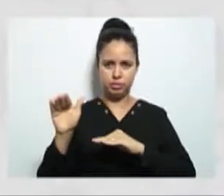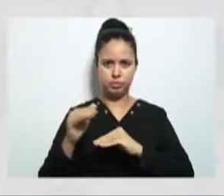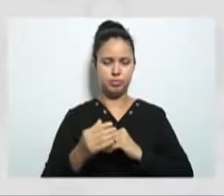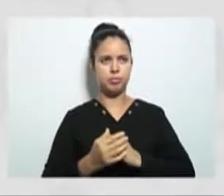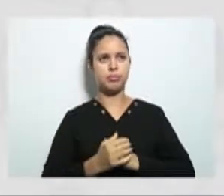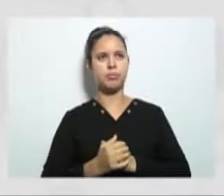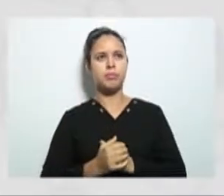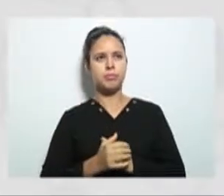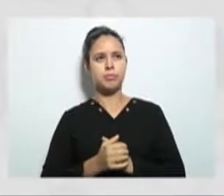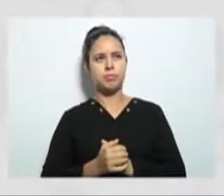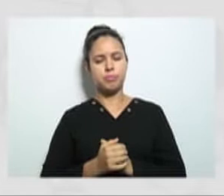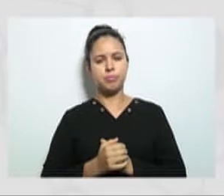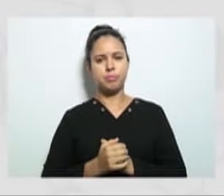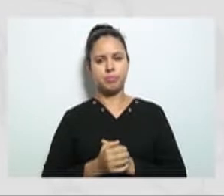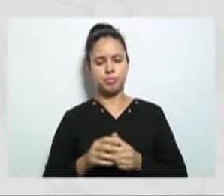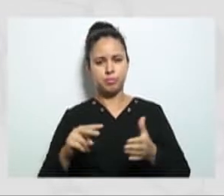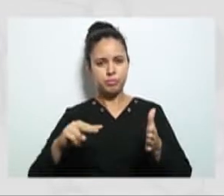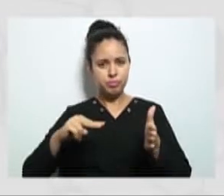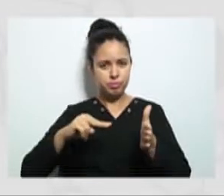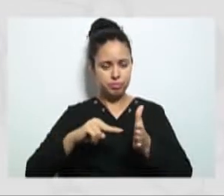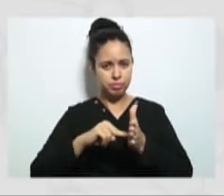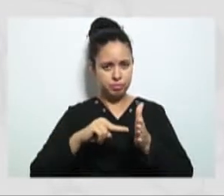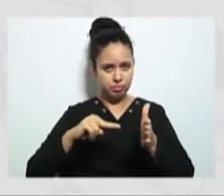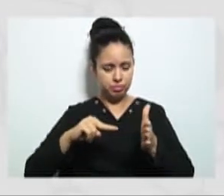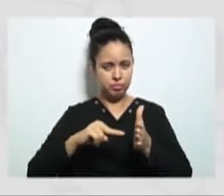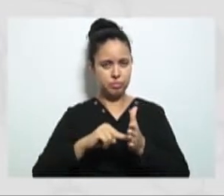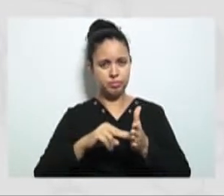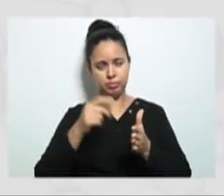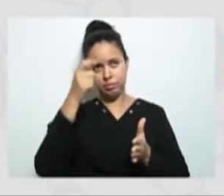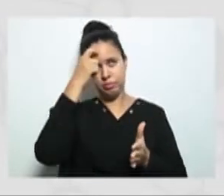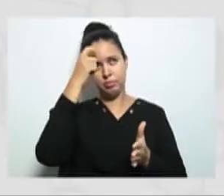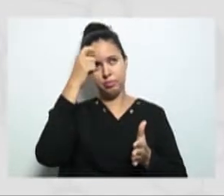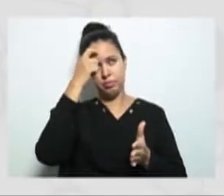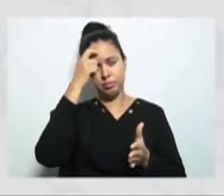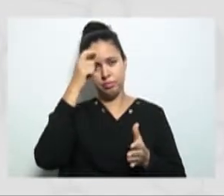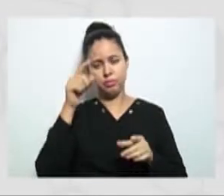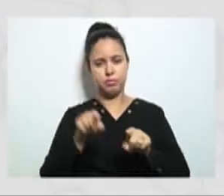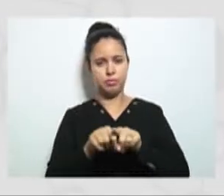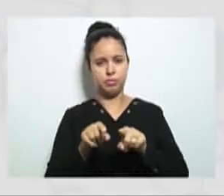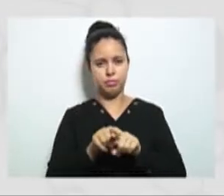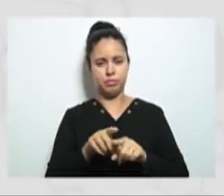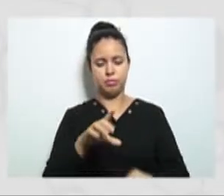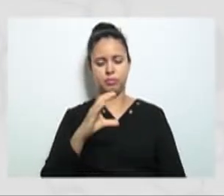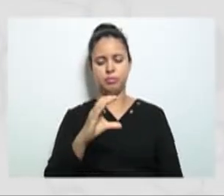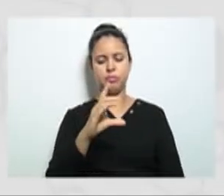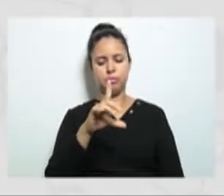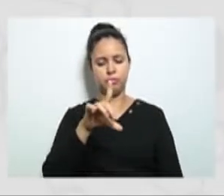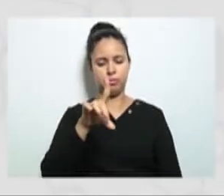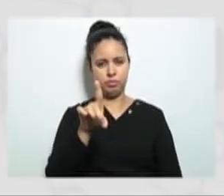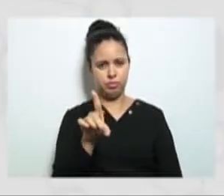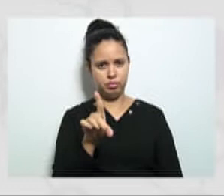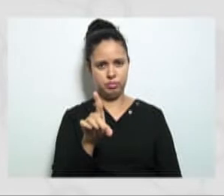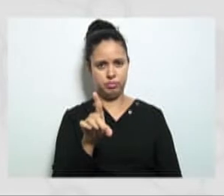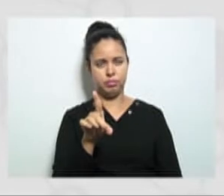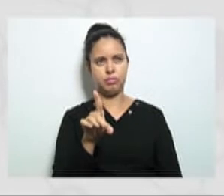são esses aí, tá? Pendrive, CD, acho que quase ninguém mais usa hoje, muito né? Difícil, né, muito professor? difícil, o pessoal não sabe